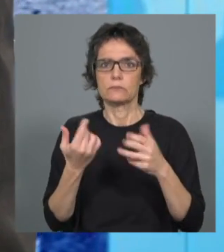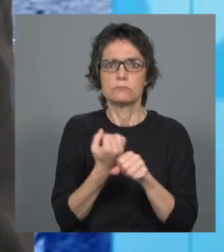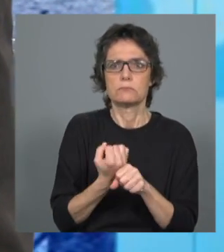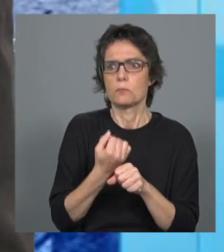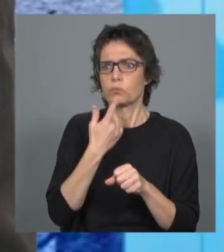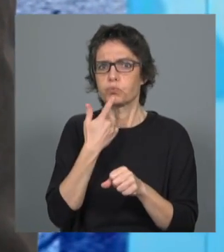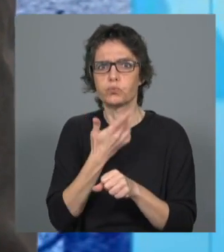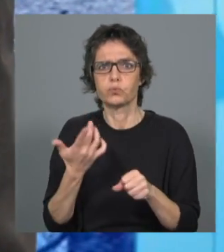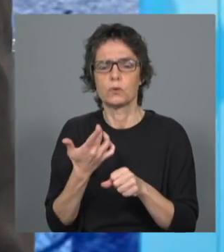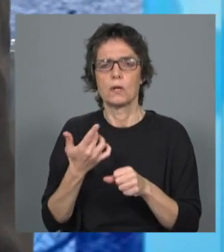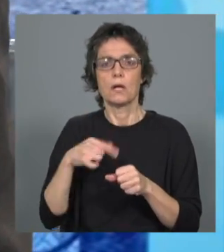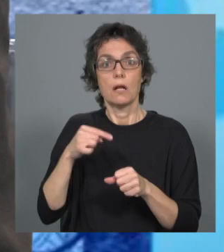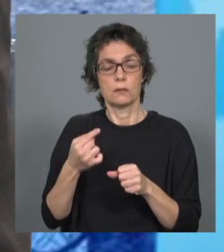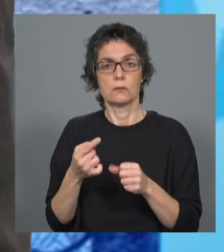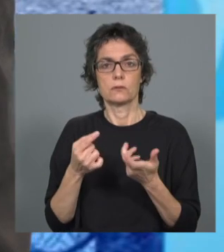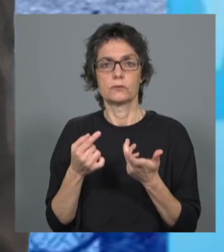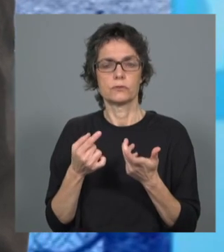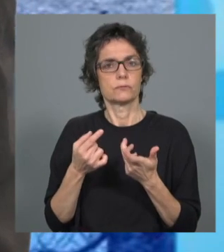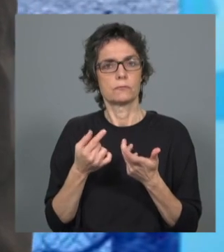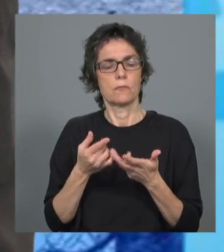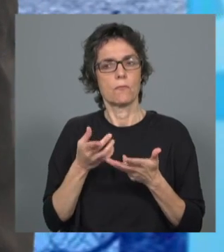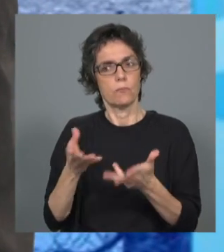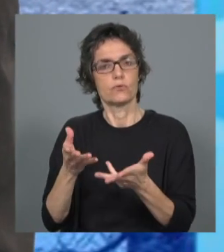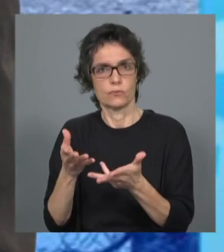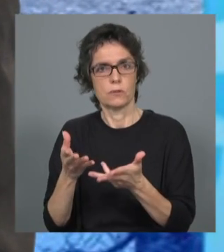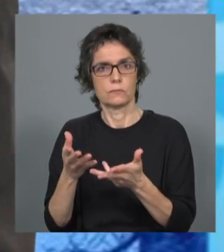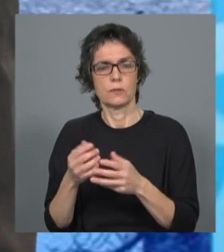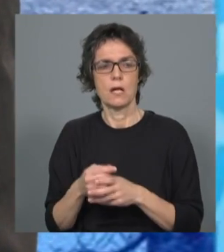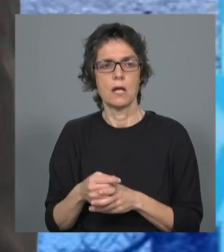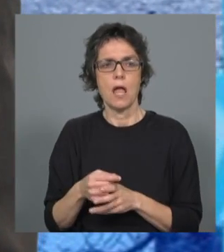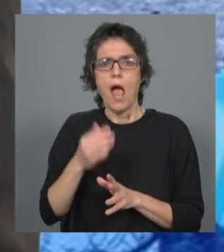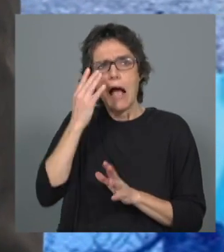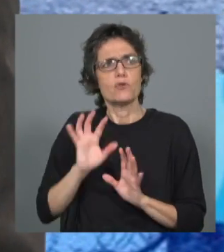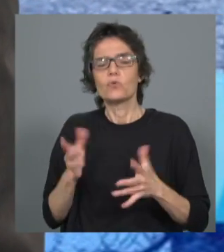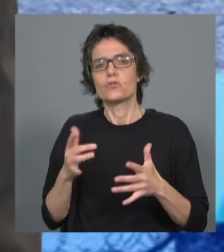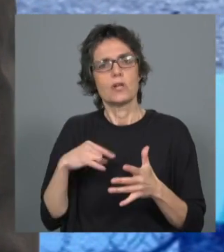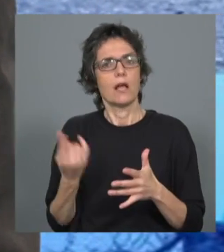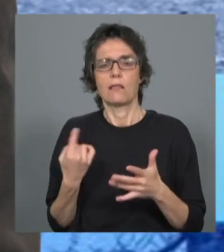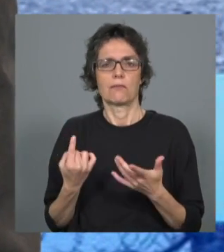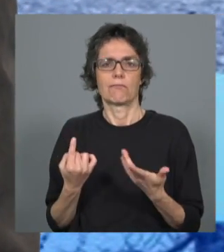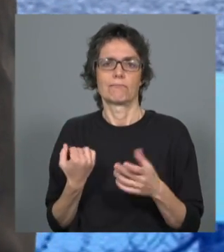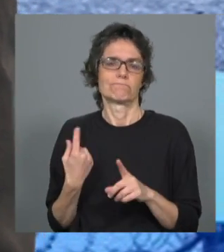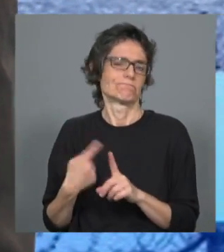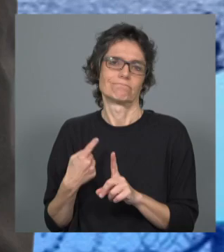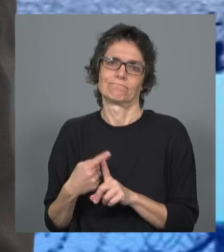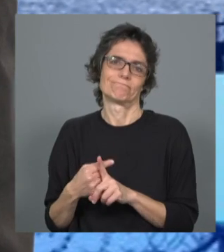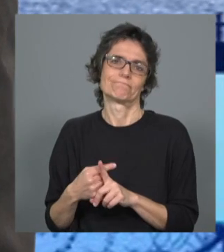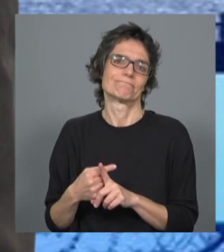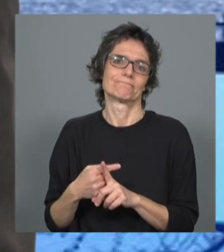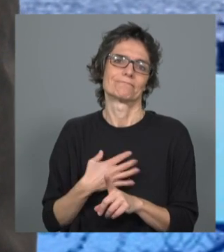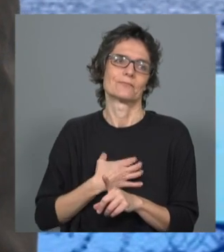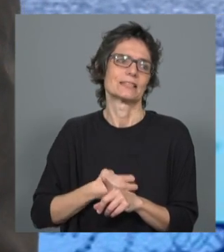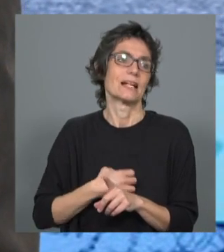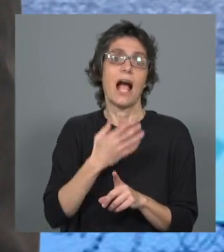e nós tínhamos que lhes fornecer também alguma coisa. Eu acho que nós ganhámos todos com isto, e portanto, os nossos alunos também sentiram que houve um